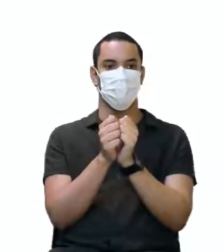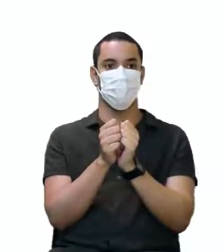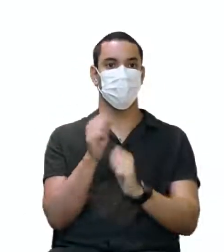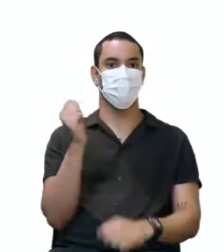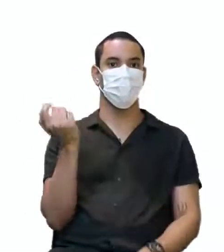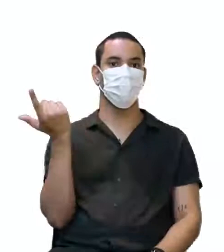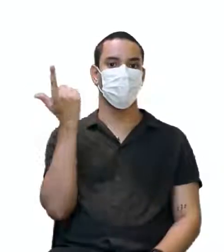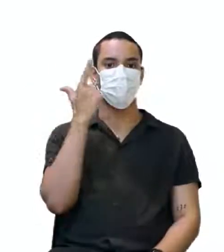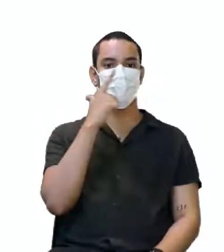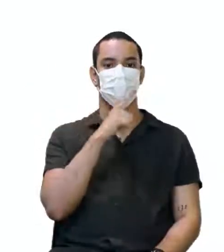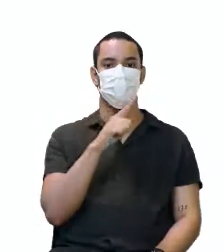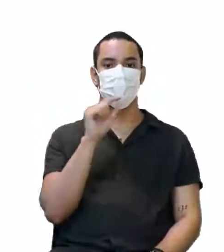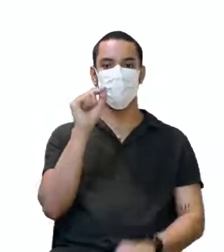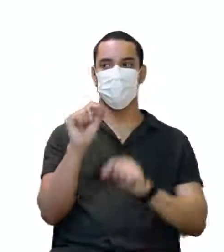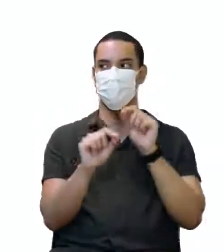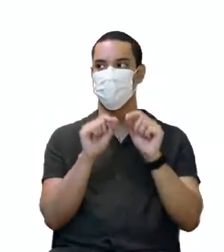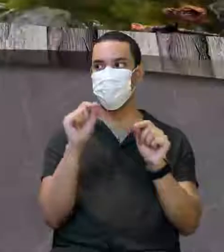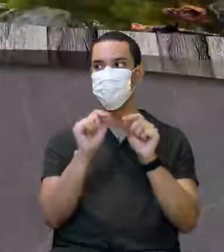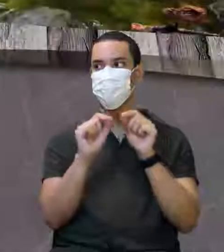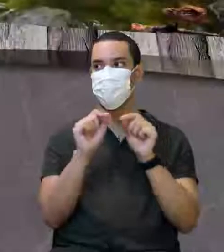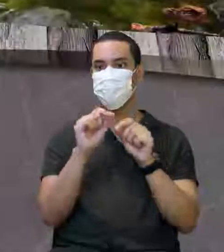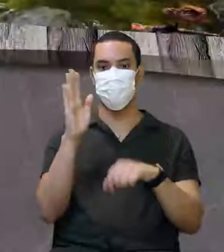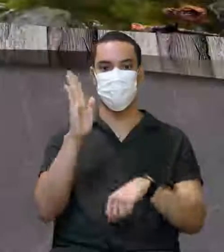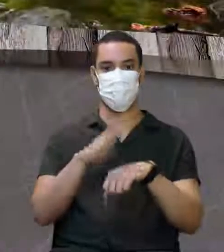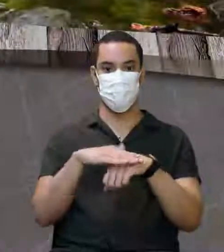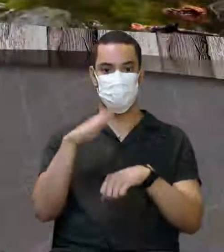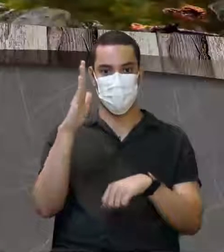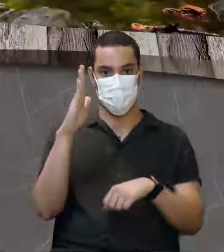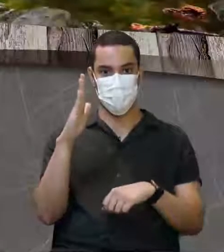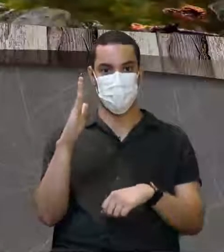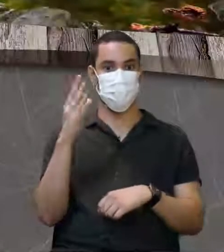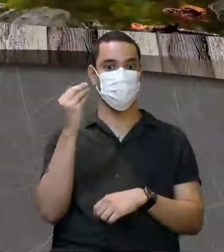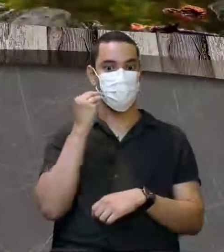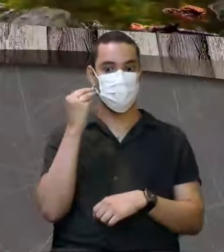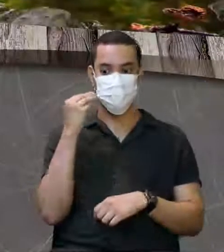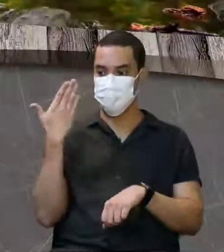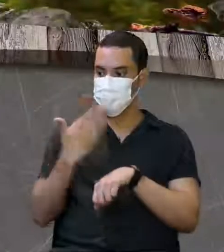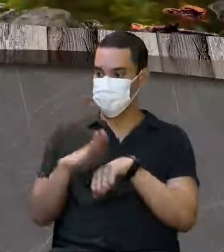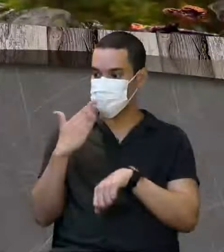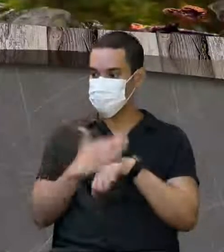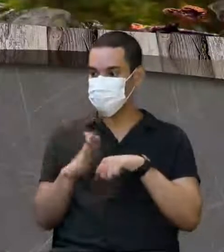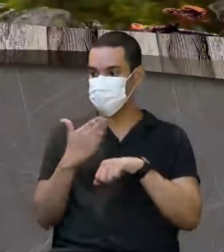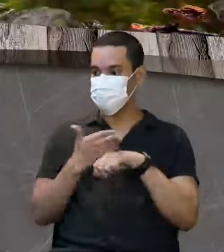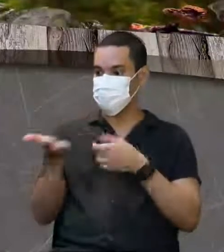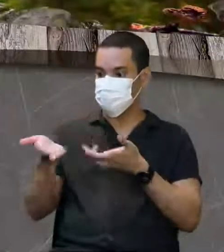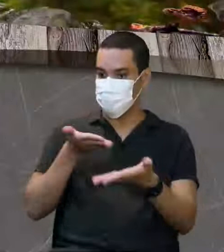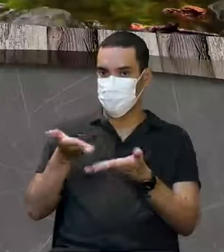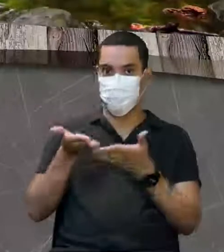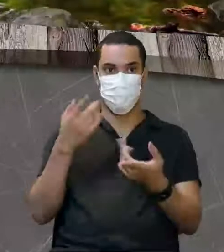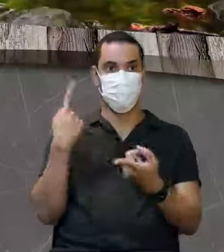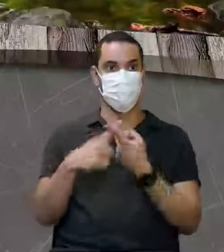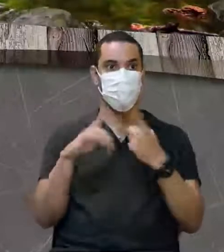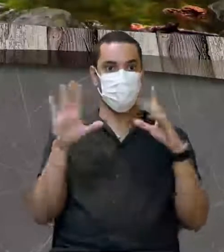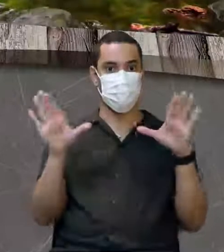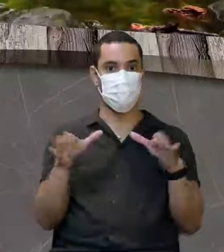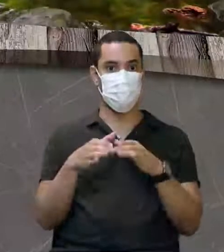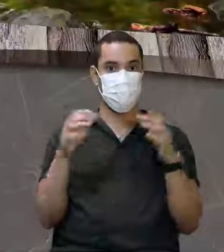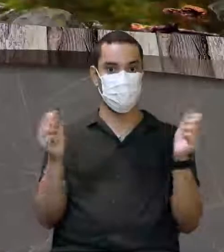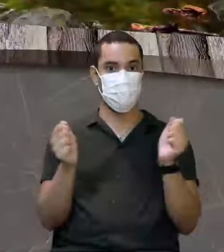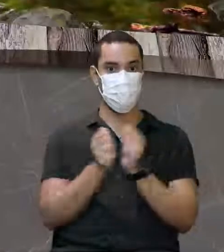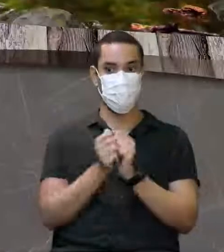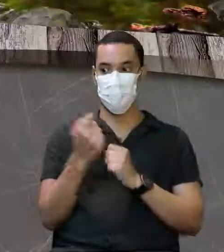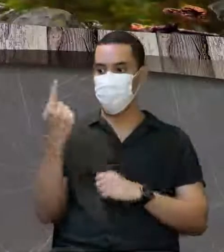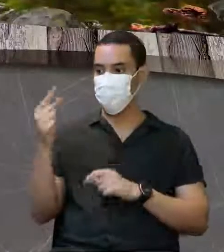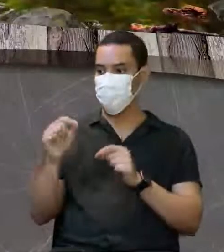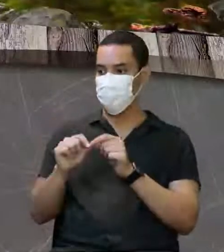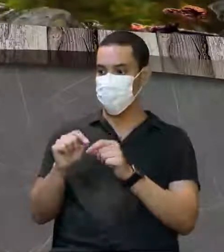eles conseguiam fazer mais atividades. Eles conseguiam se manter por mais tempo, porque um ia